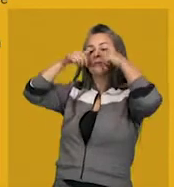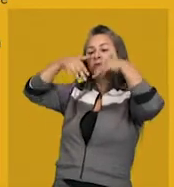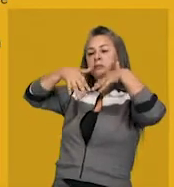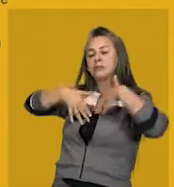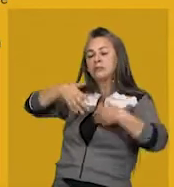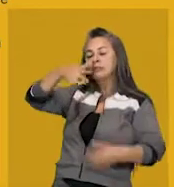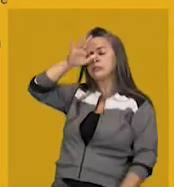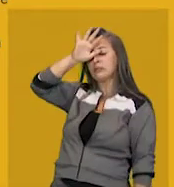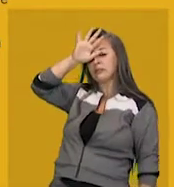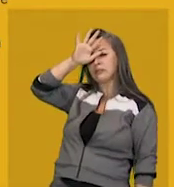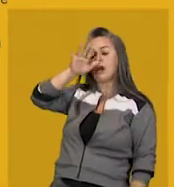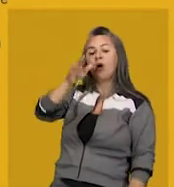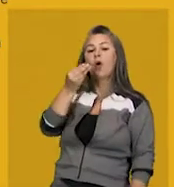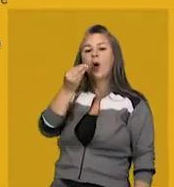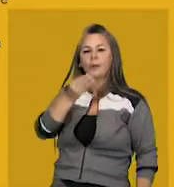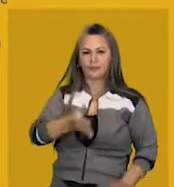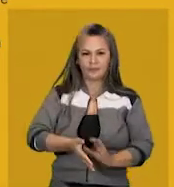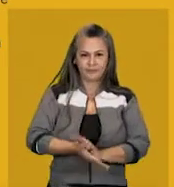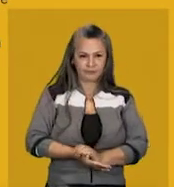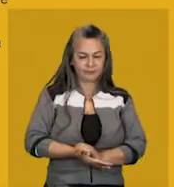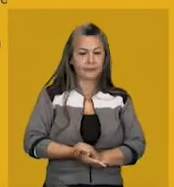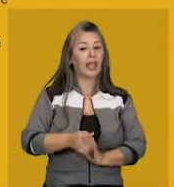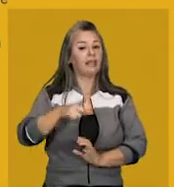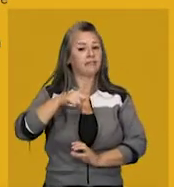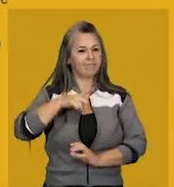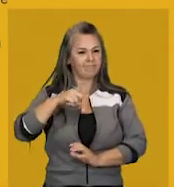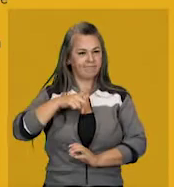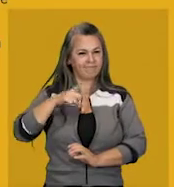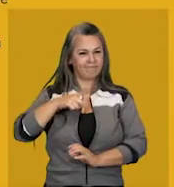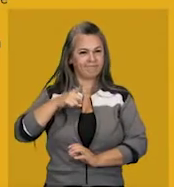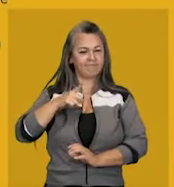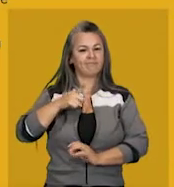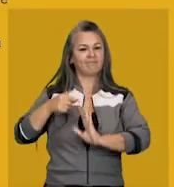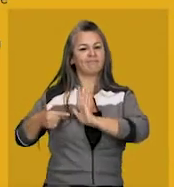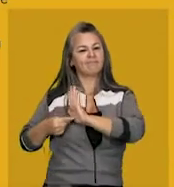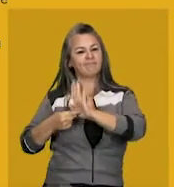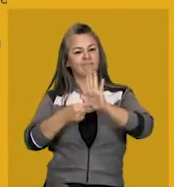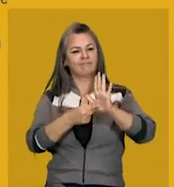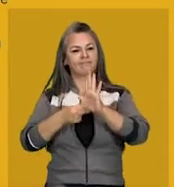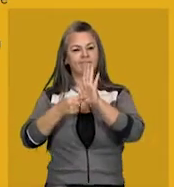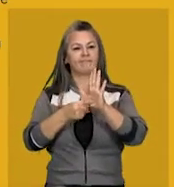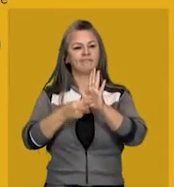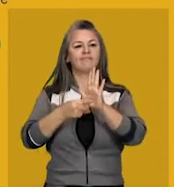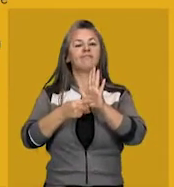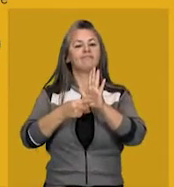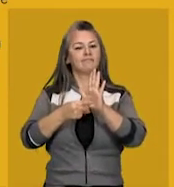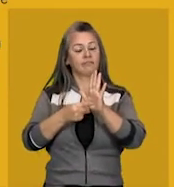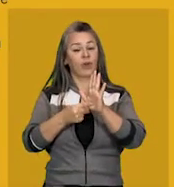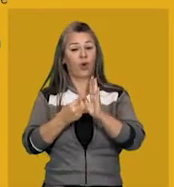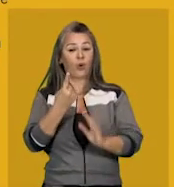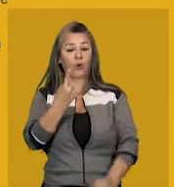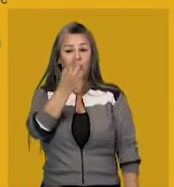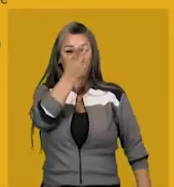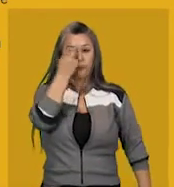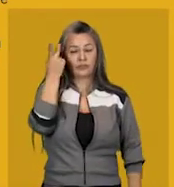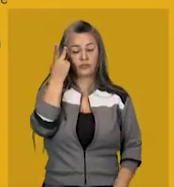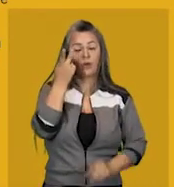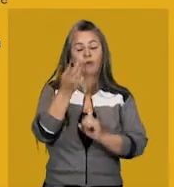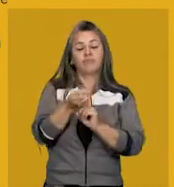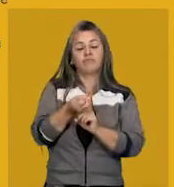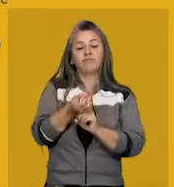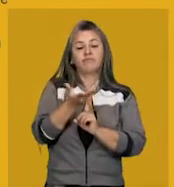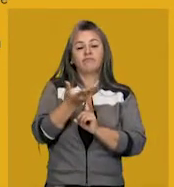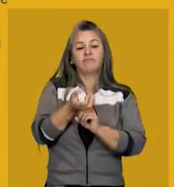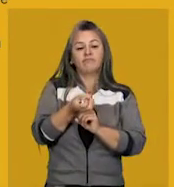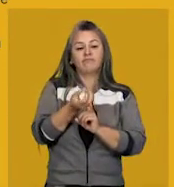forma de monólogos ou diálogos, ou seja, mais de um personagem, 2, 3, 4, 5, 10, depende da